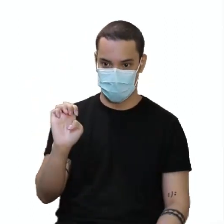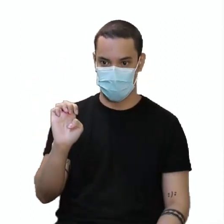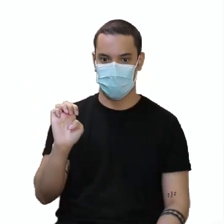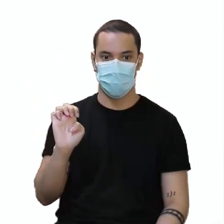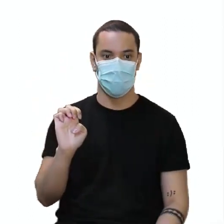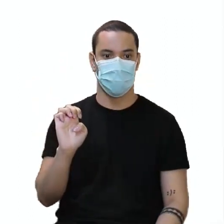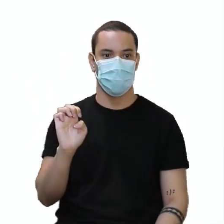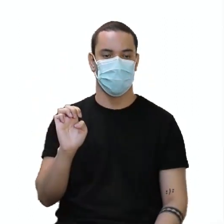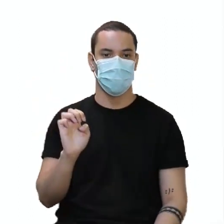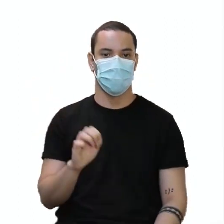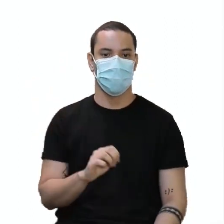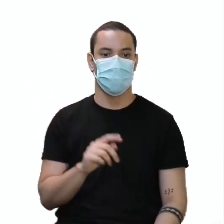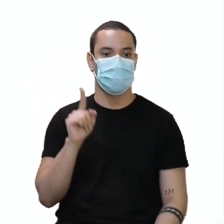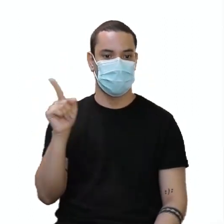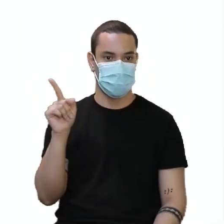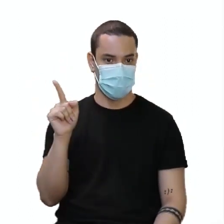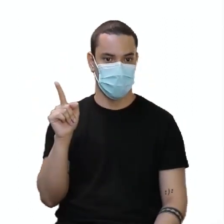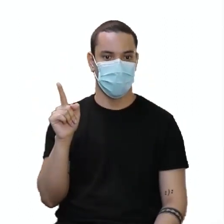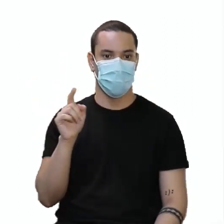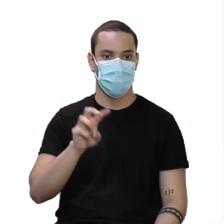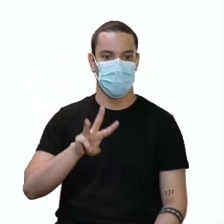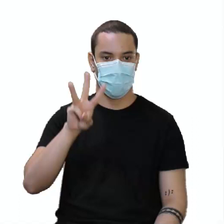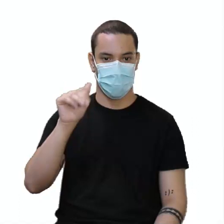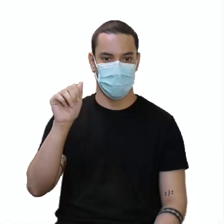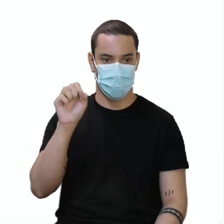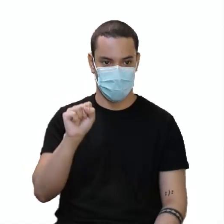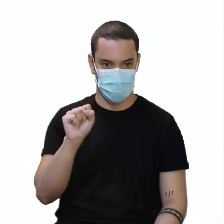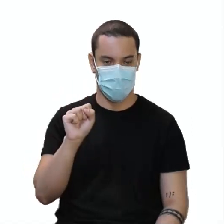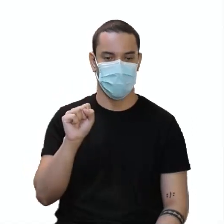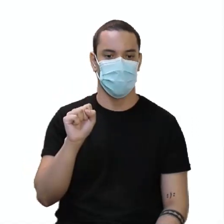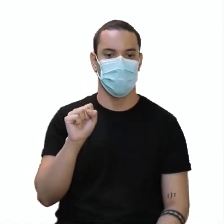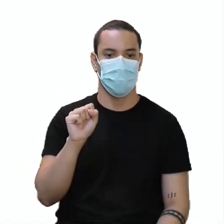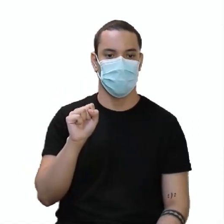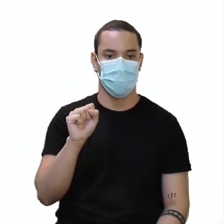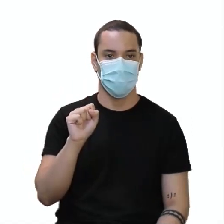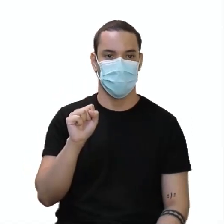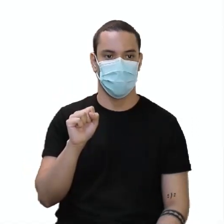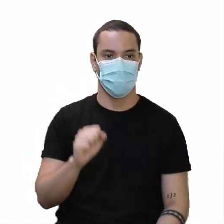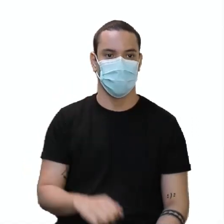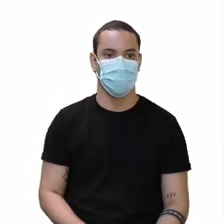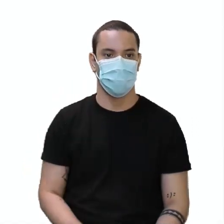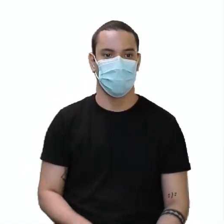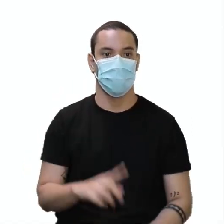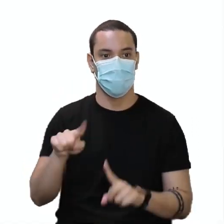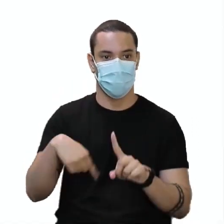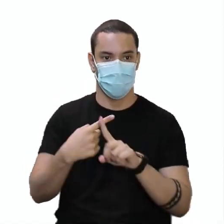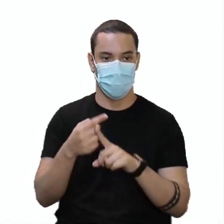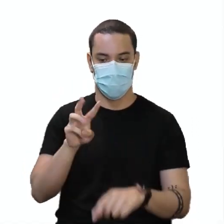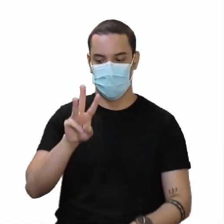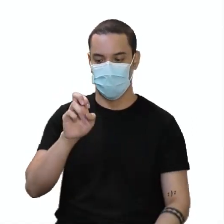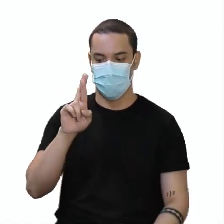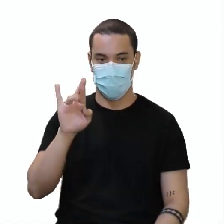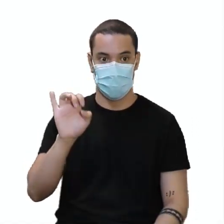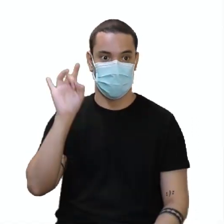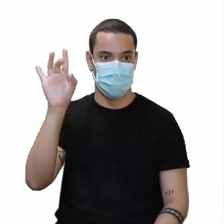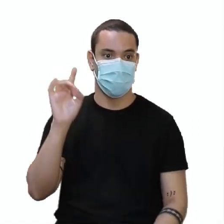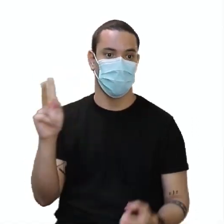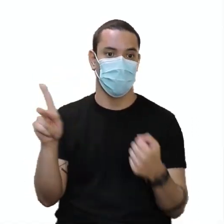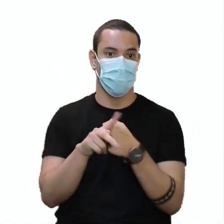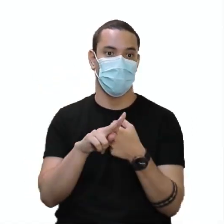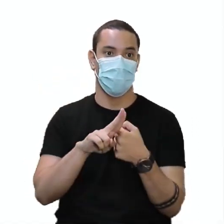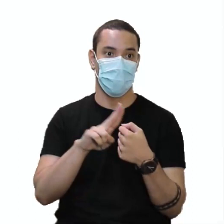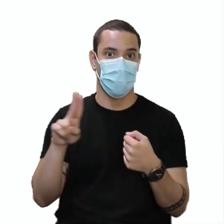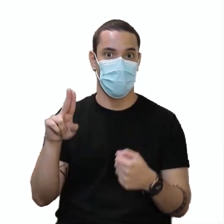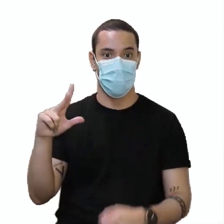Então, são esses dois aqui, o was, vou pegar uma caneta azul que é melhor, was e were. Cada um é usado com pronome